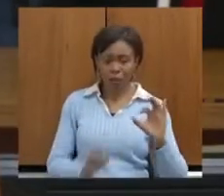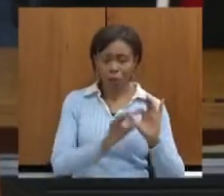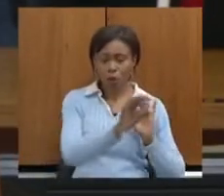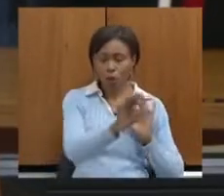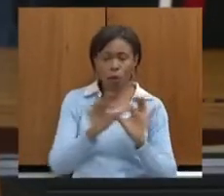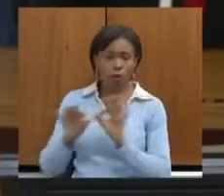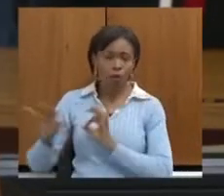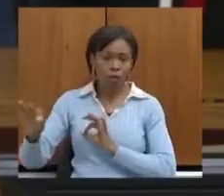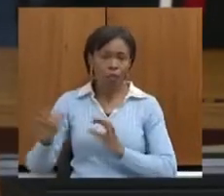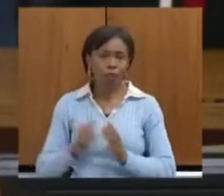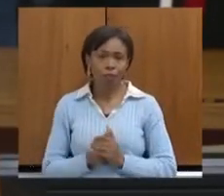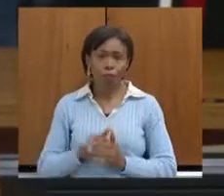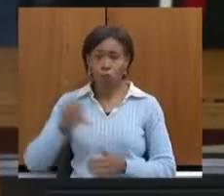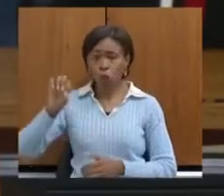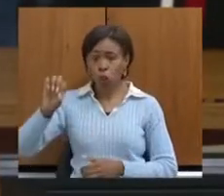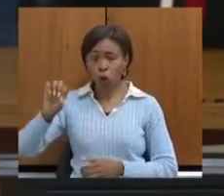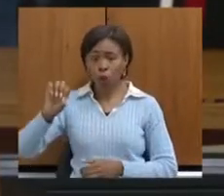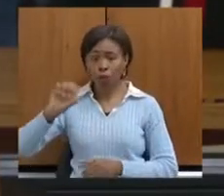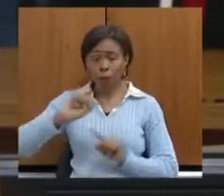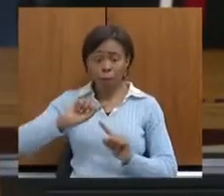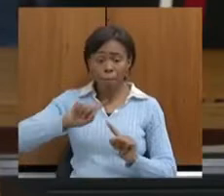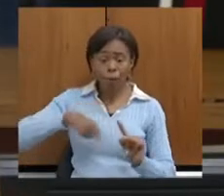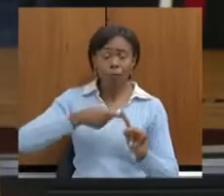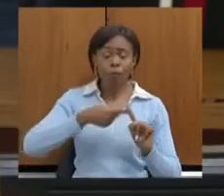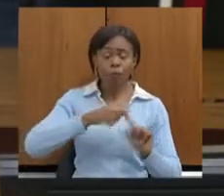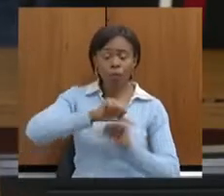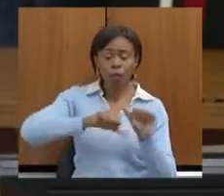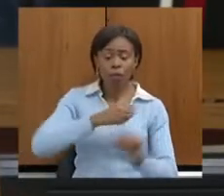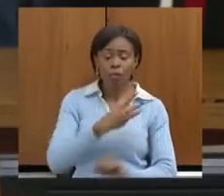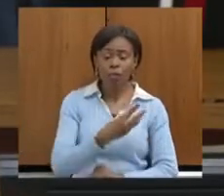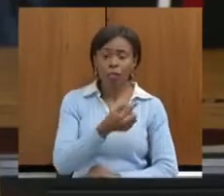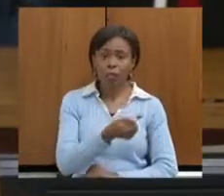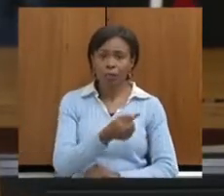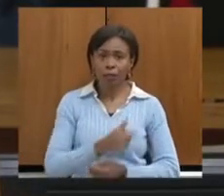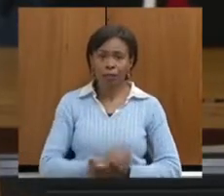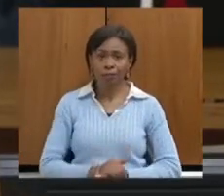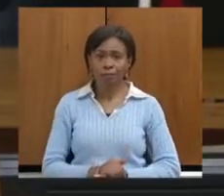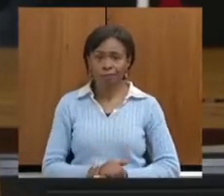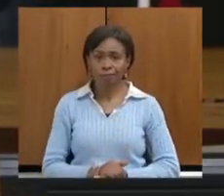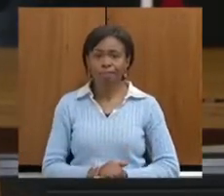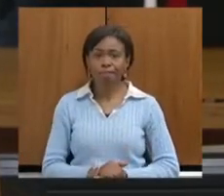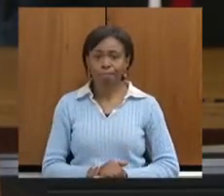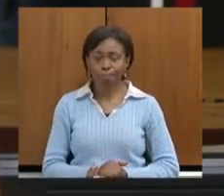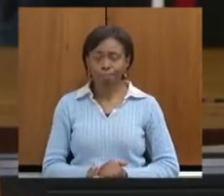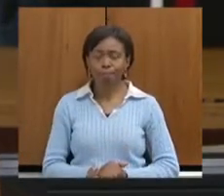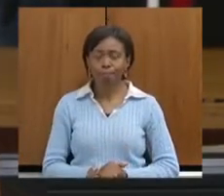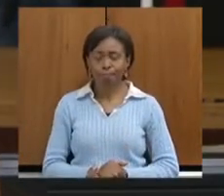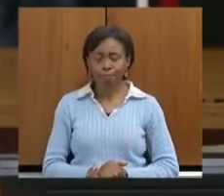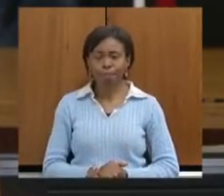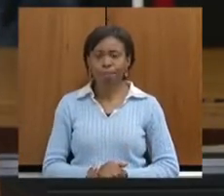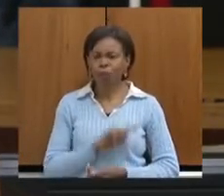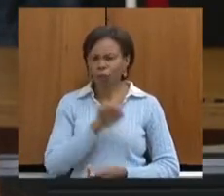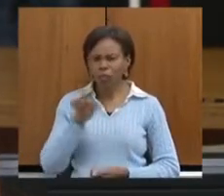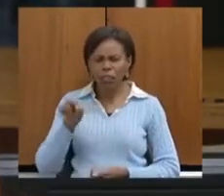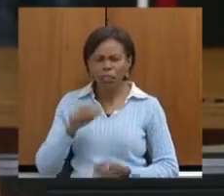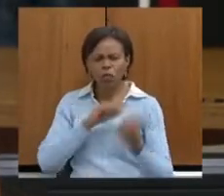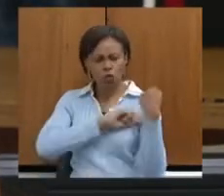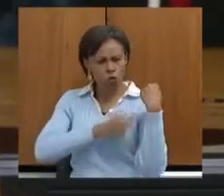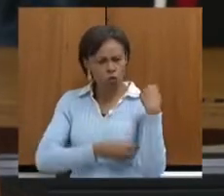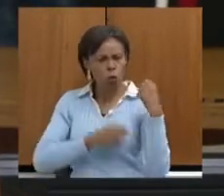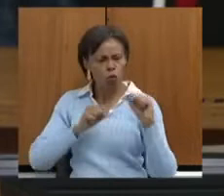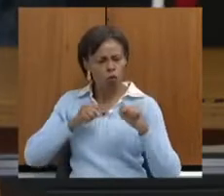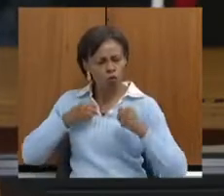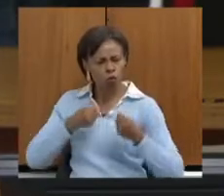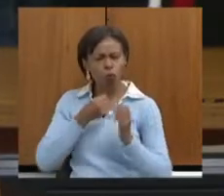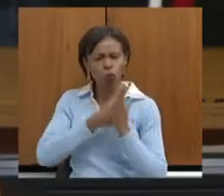atingidos reconhecido no real assentamento para 37 então agradecer toda a força